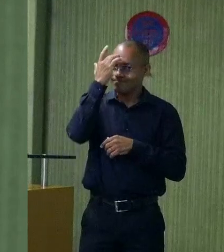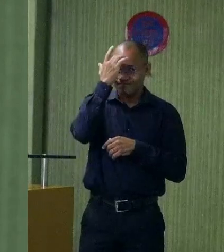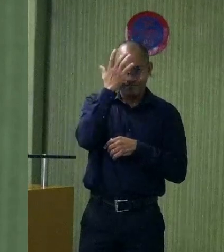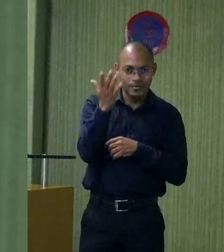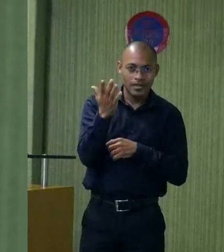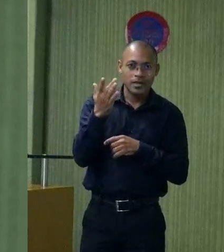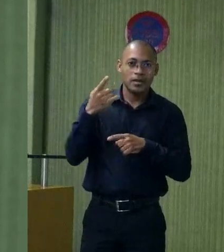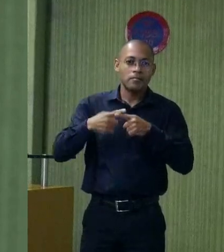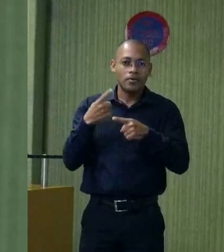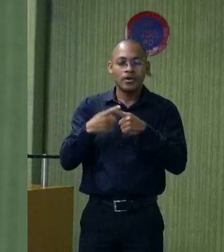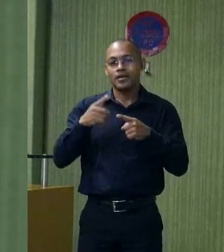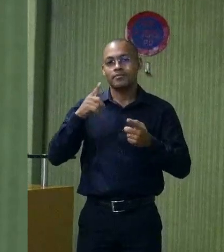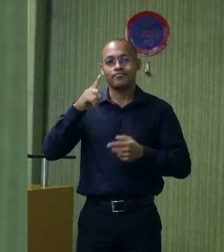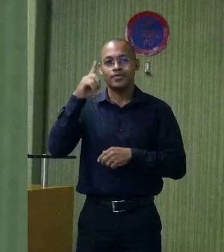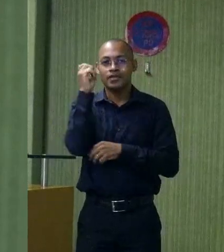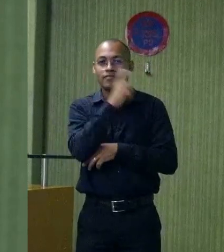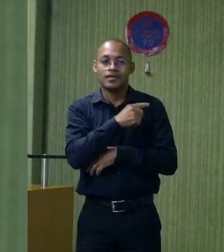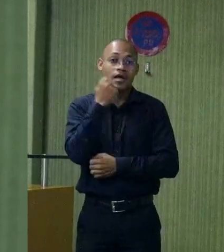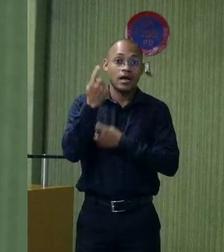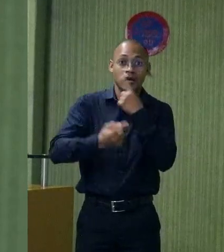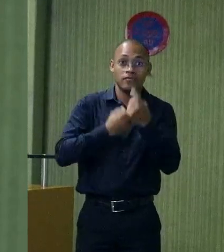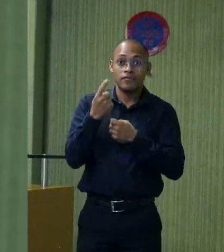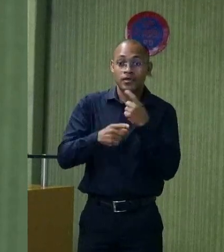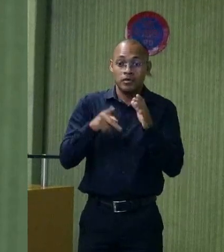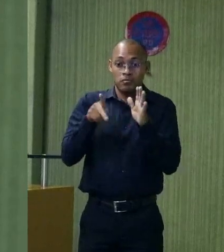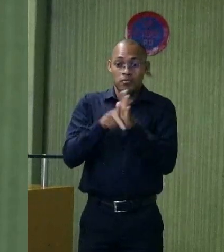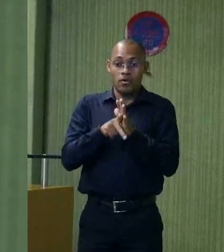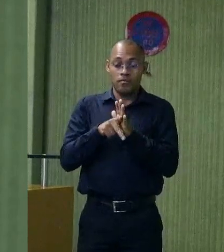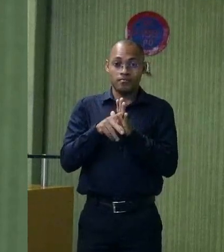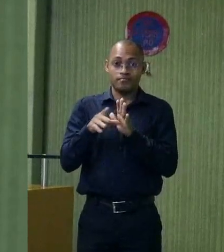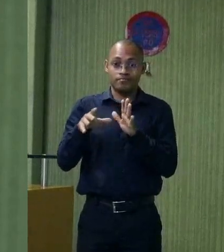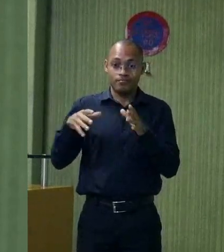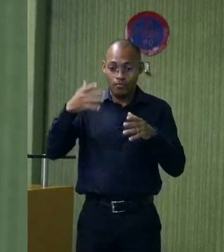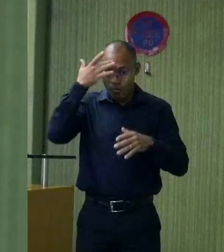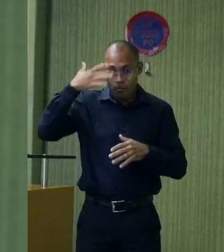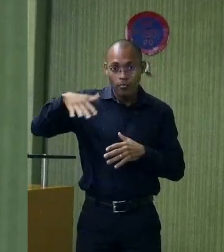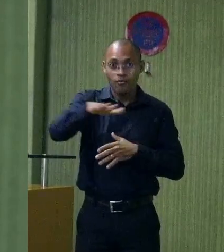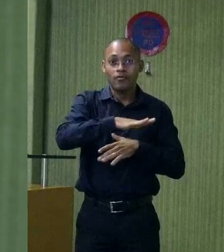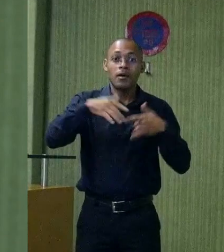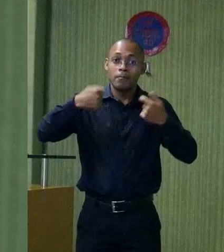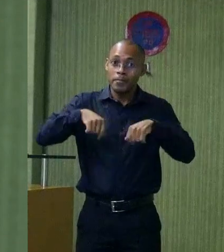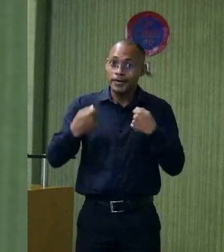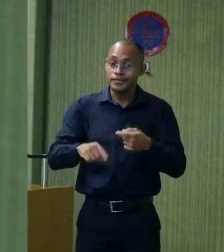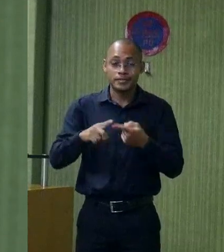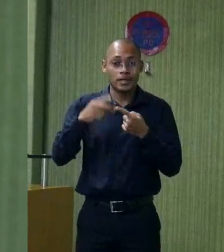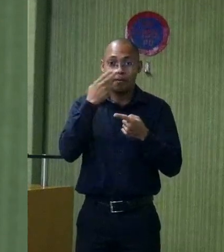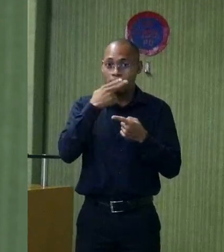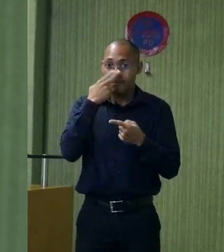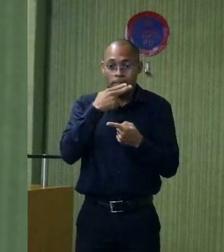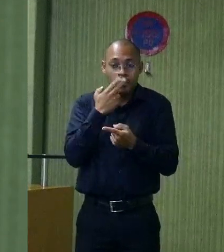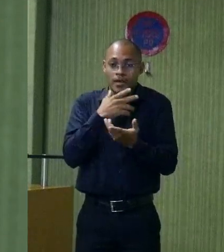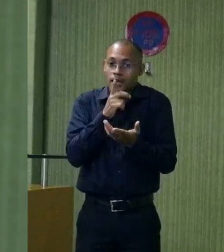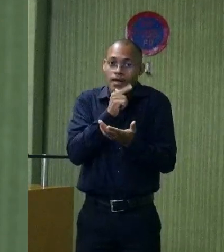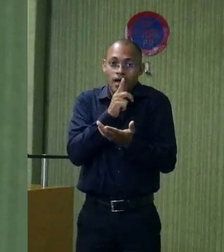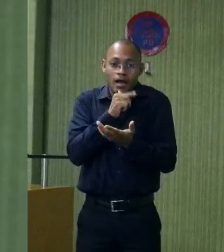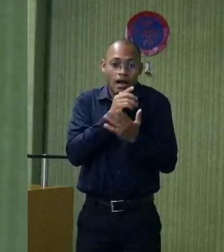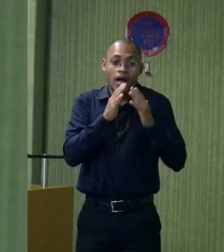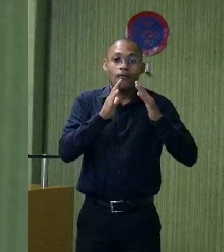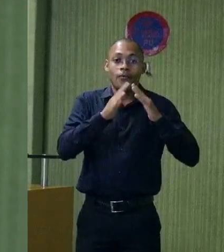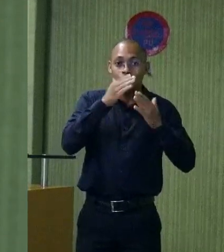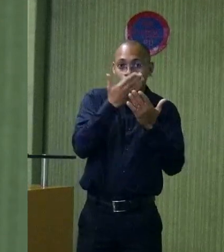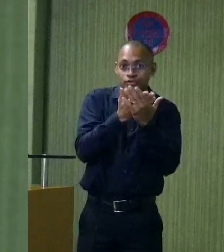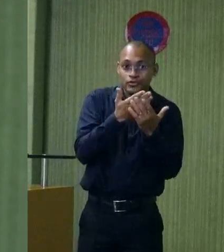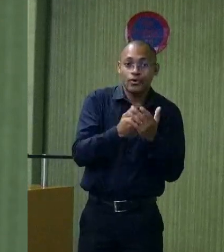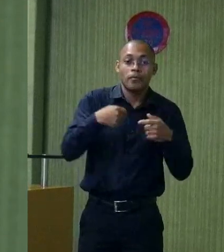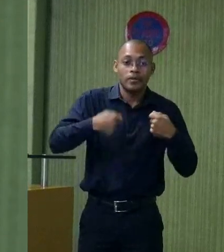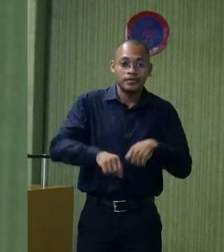são difíceis Às vezes a comunidade precisa daqueles recursos precisa da mesma água da escola Lucas precisa